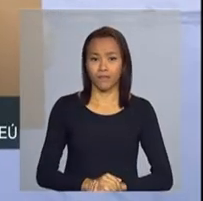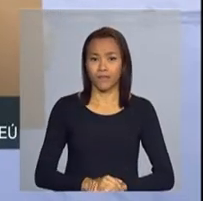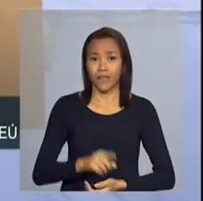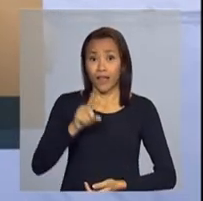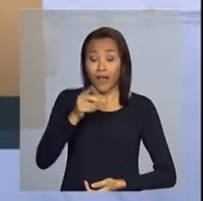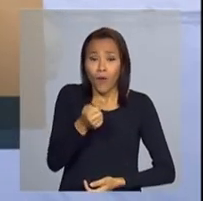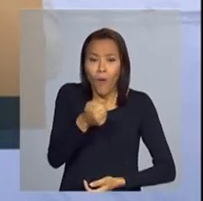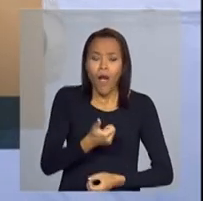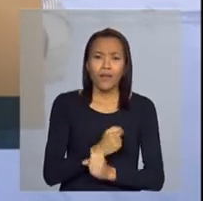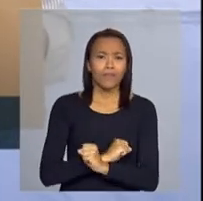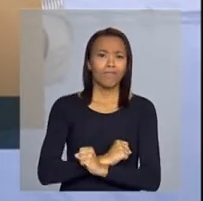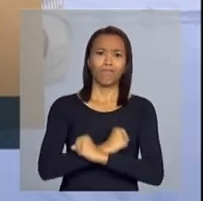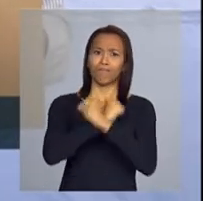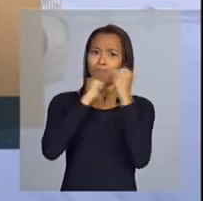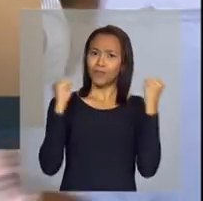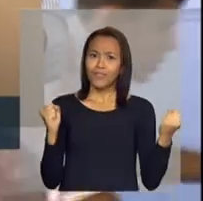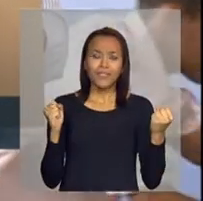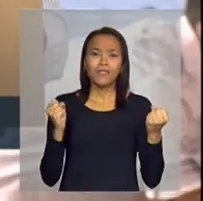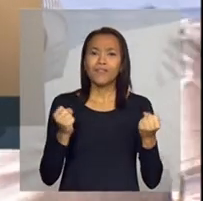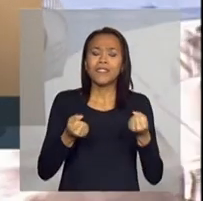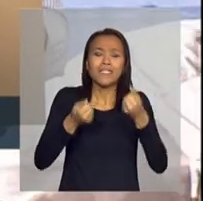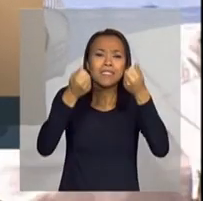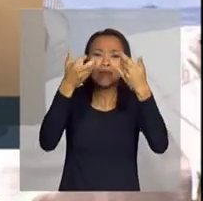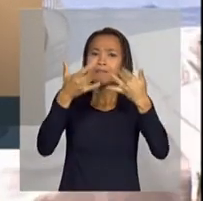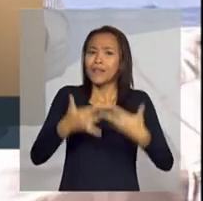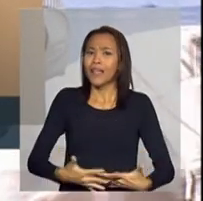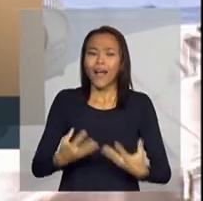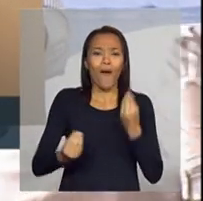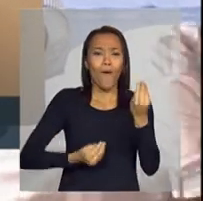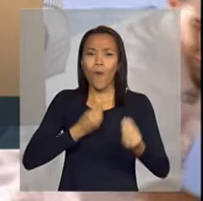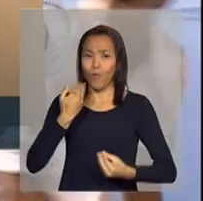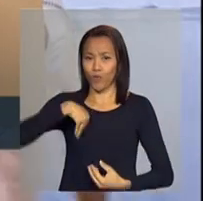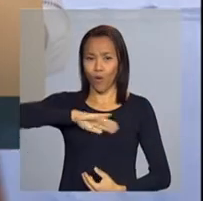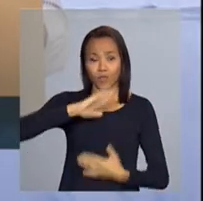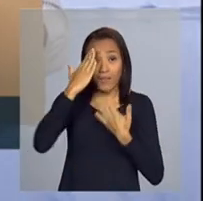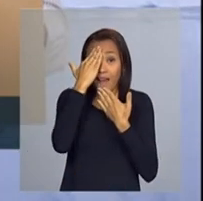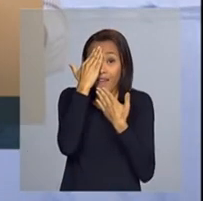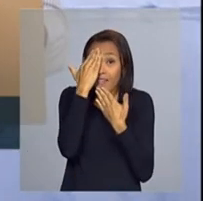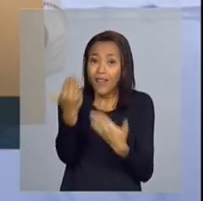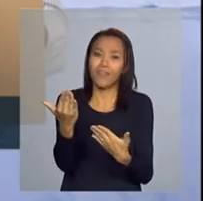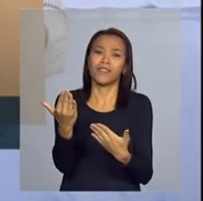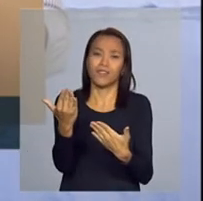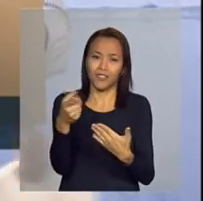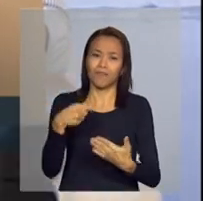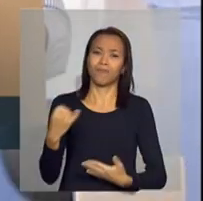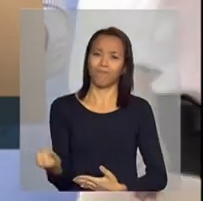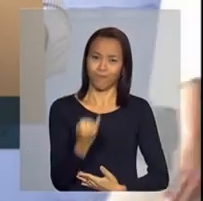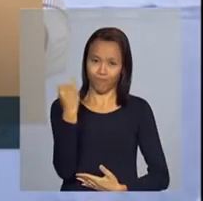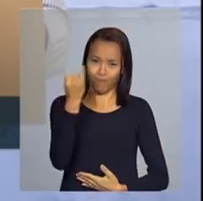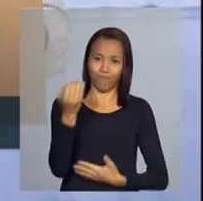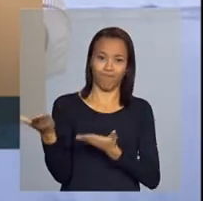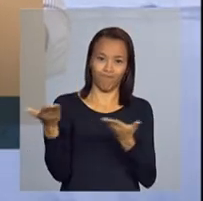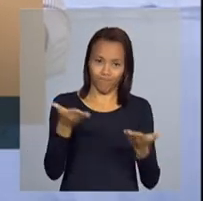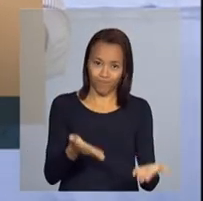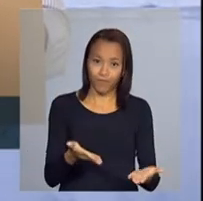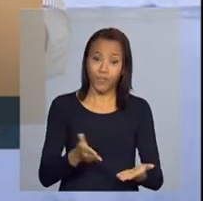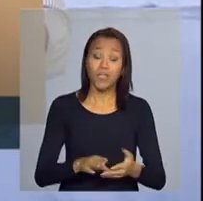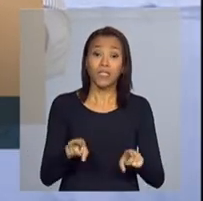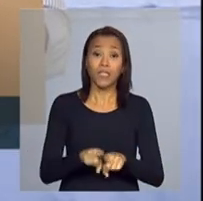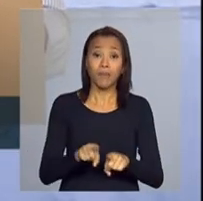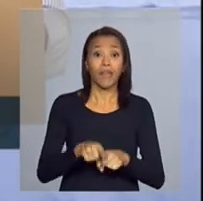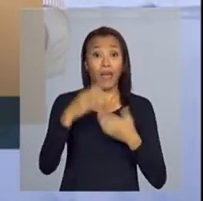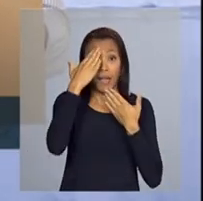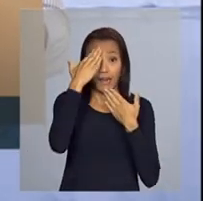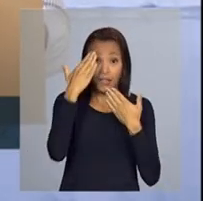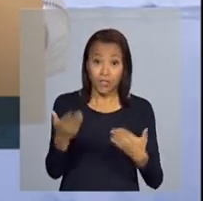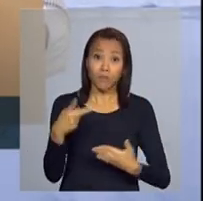quase impossível descrever toda a gratidão do nosso povo por este gesto tão nobre. Graças à ação do